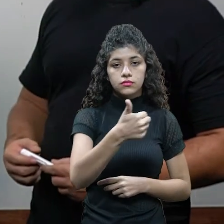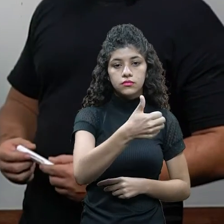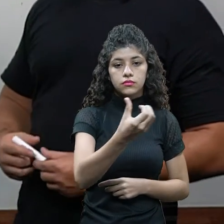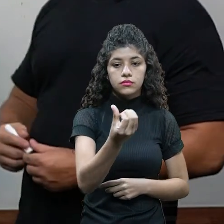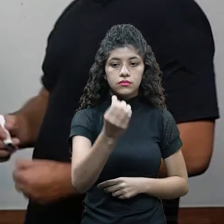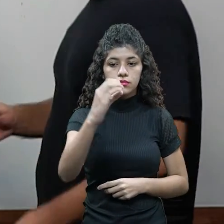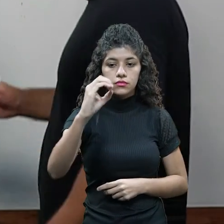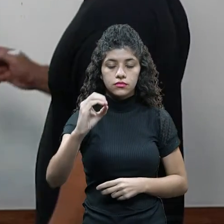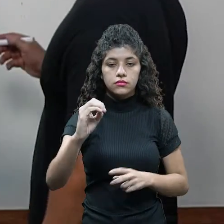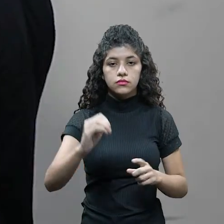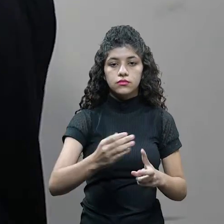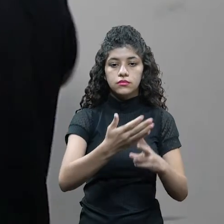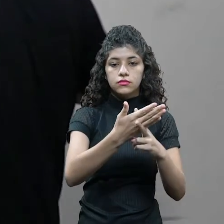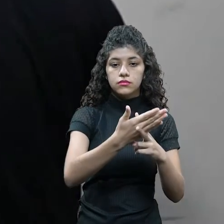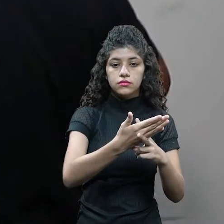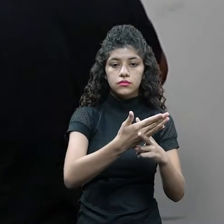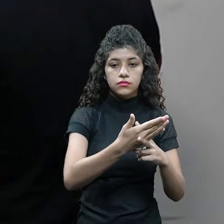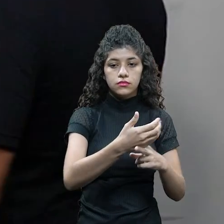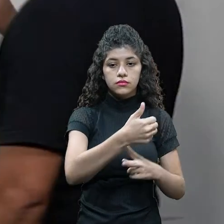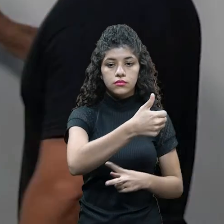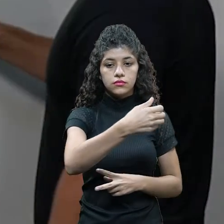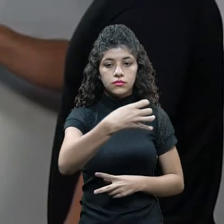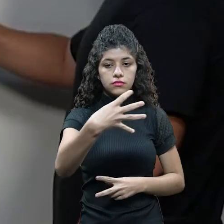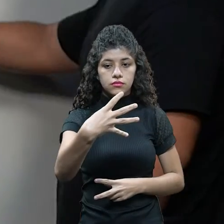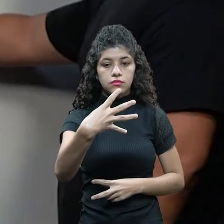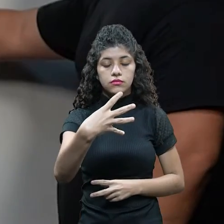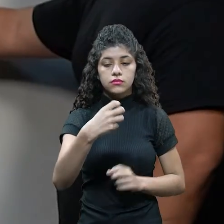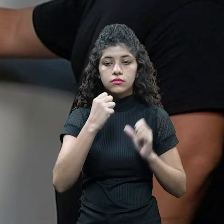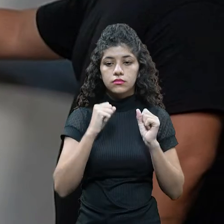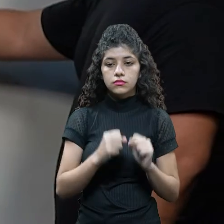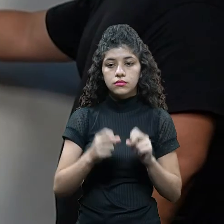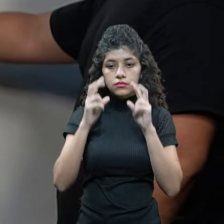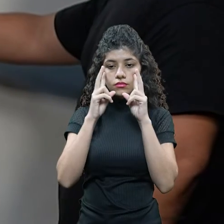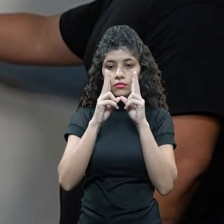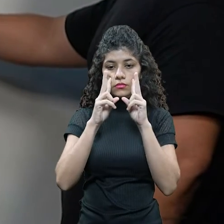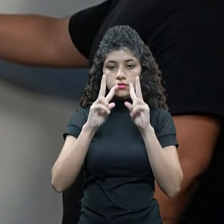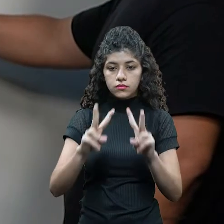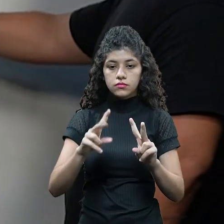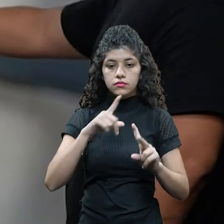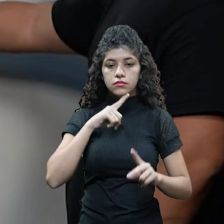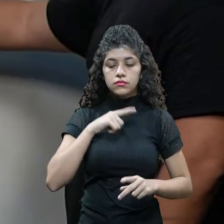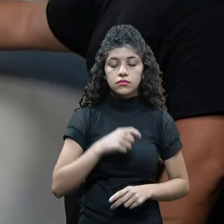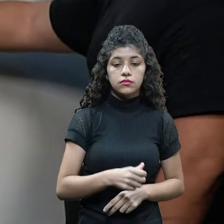dividido por 14. Que aí vocês podem olhar que vai dar um valor de